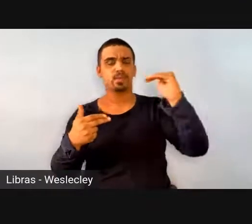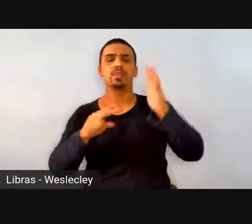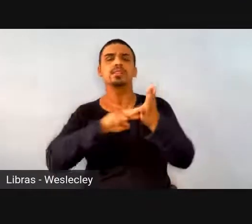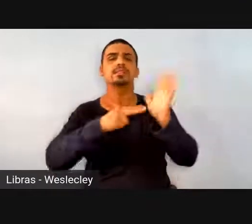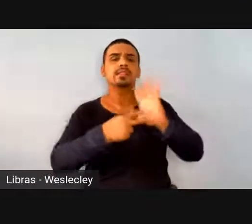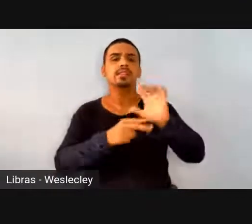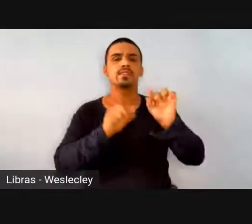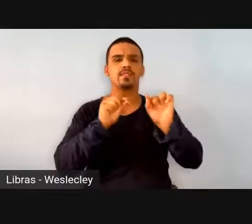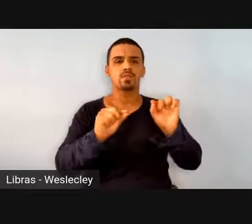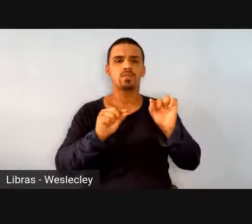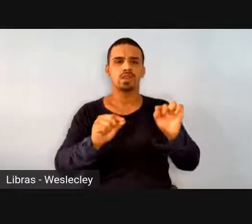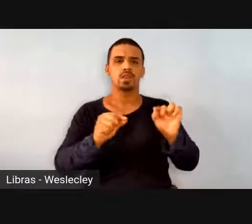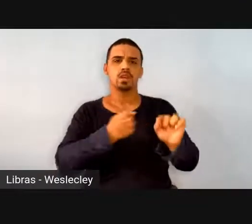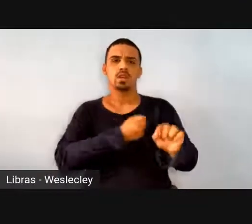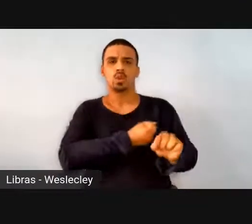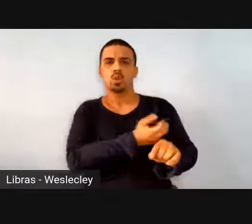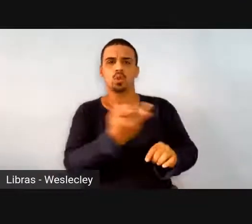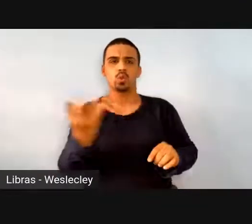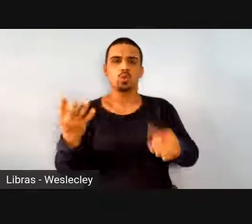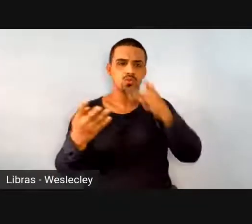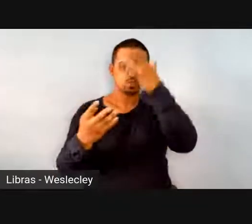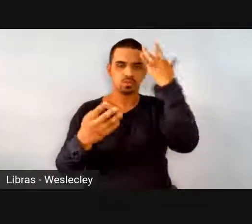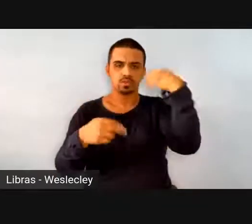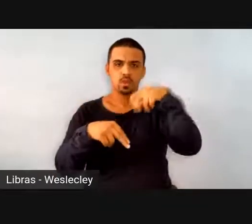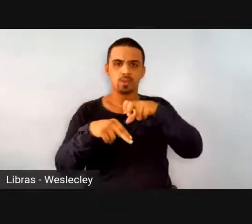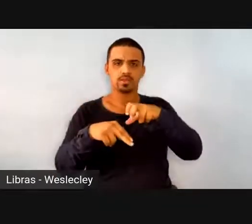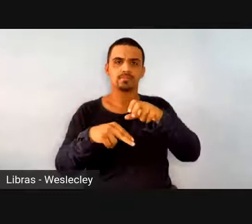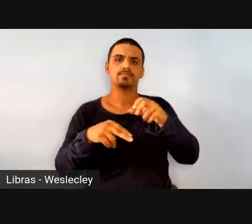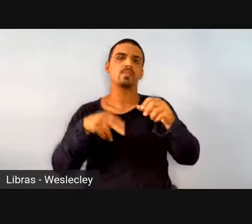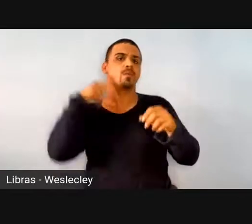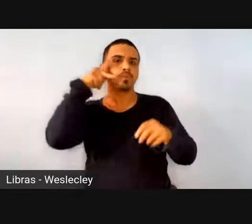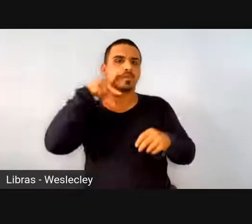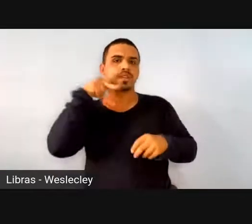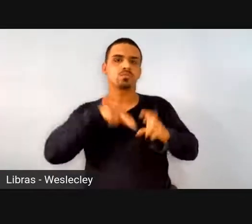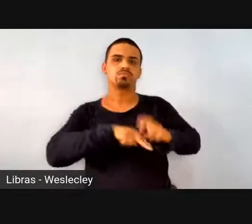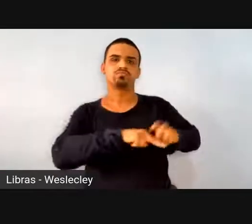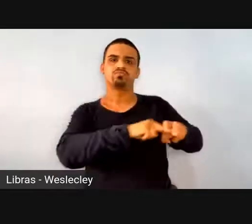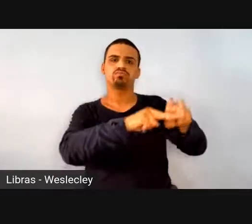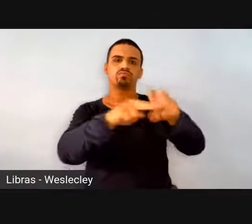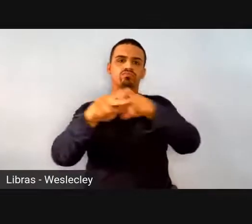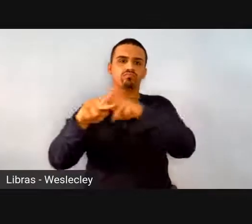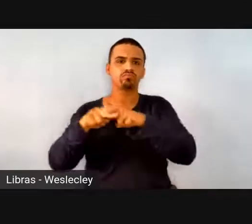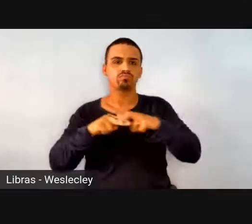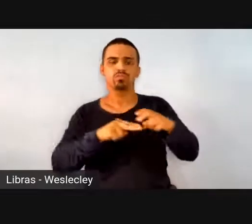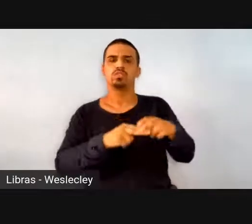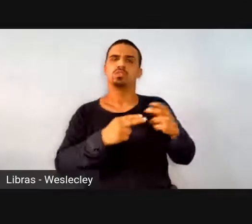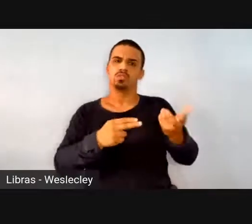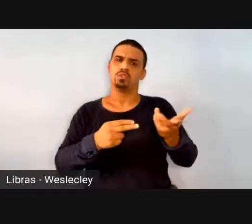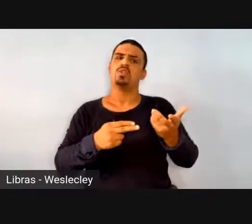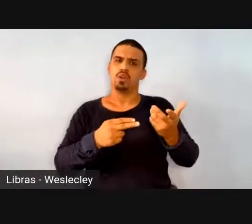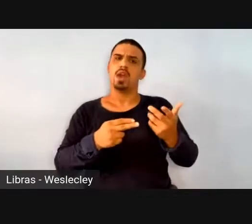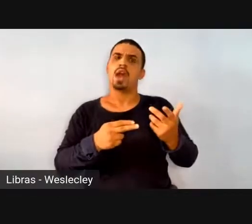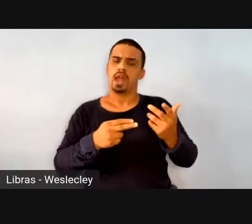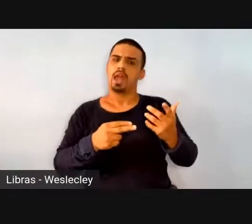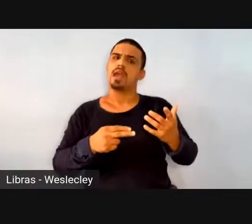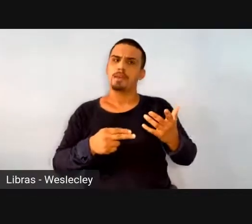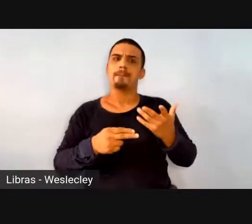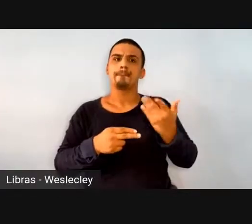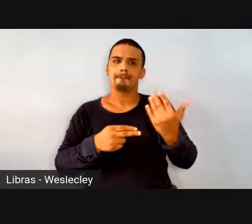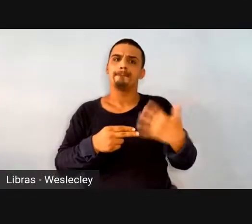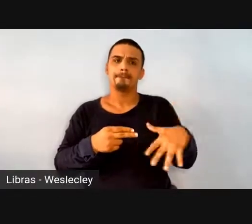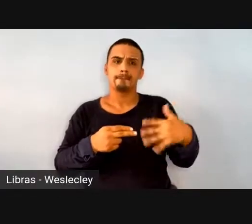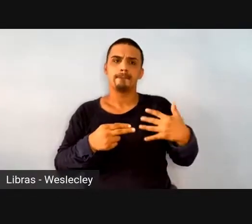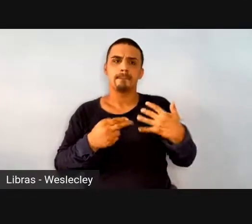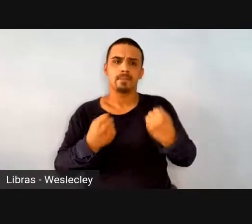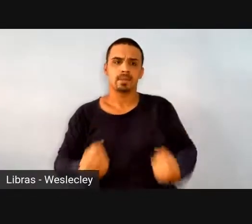de cadeiras é alto e a regra eleitoral ainda diz que os partidos, e antes as coligações, poderiam inscrever